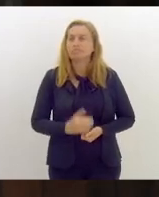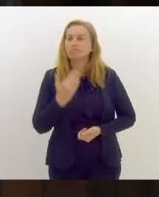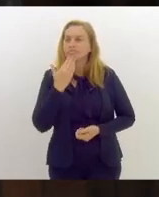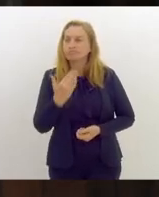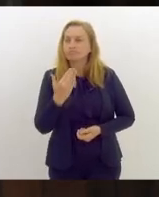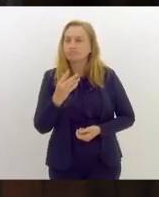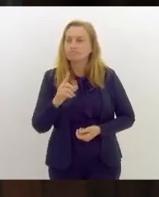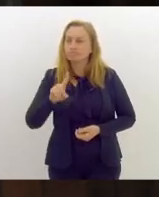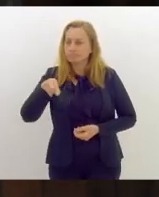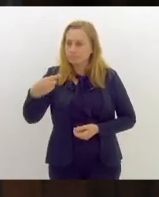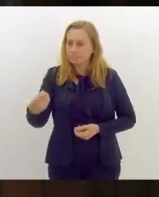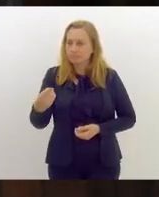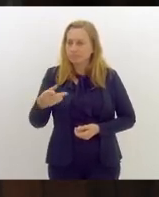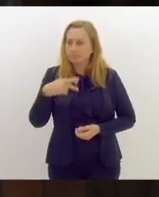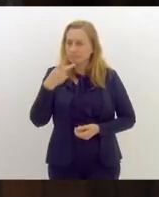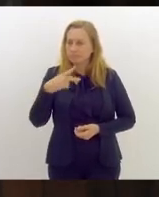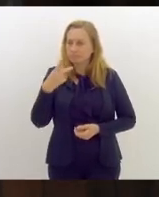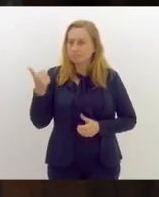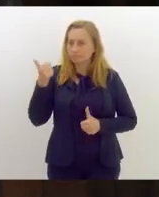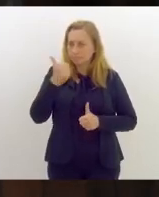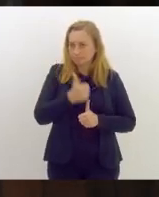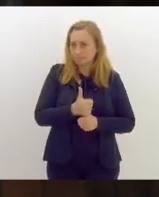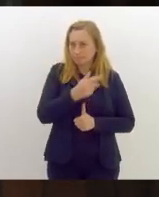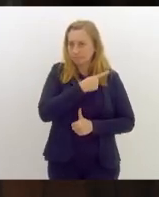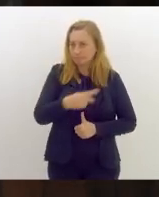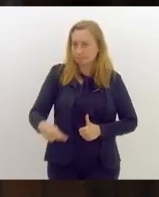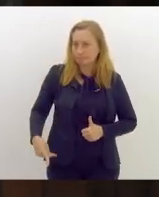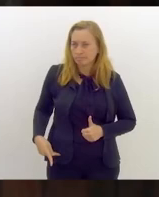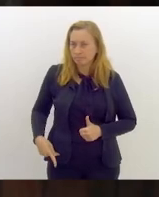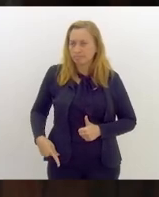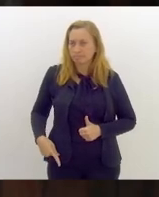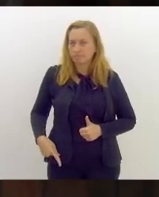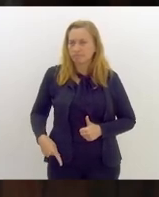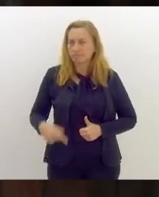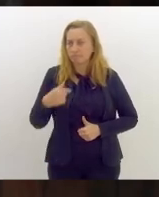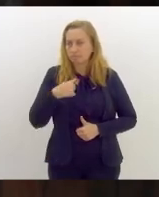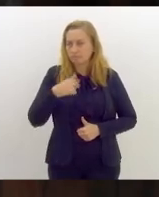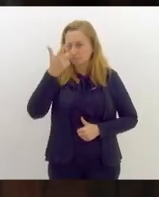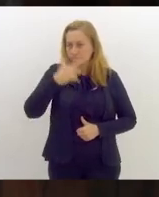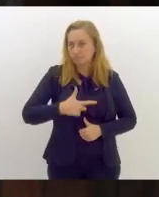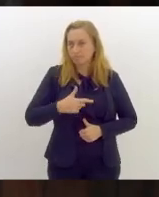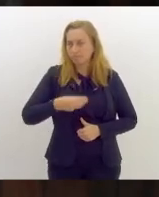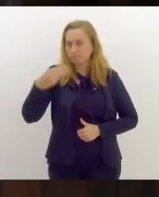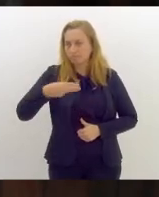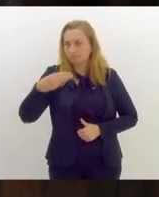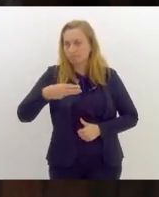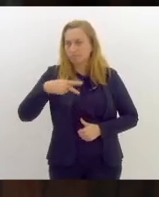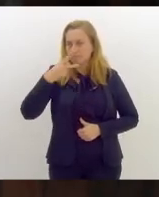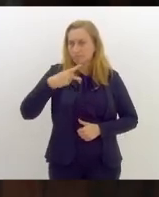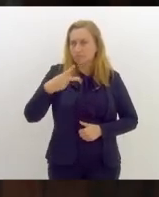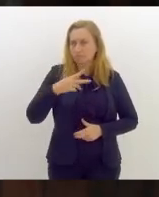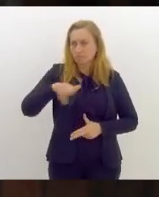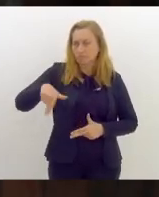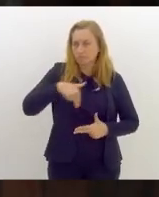queria pedir que após a sua fala pudesse assumir a presidência porque eu sou até ser inscrita no expediente final